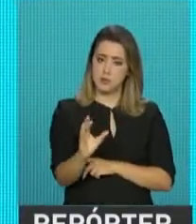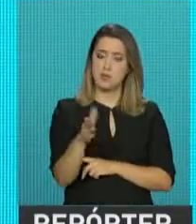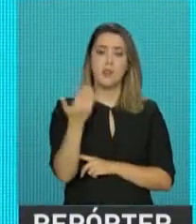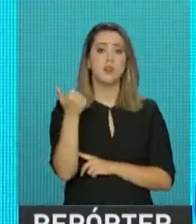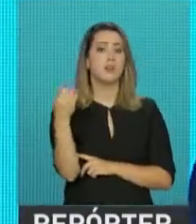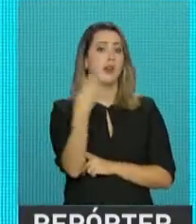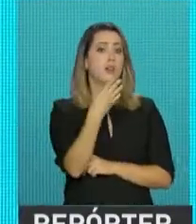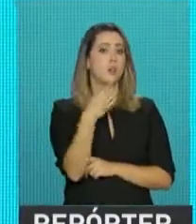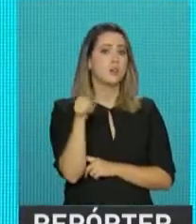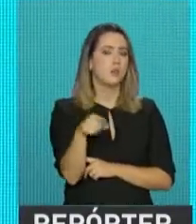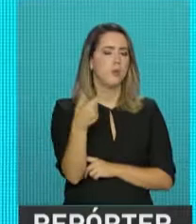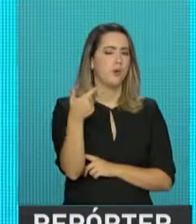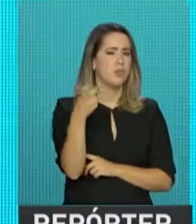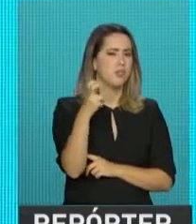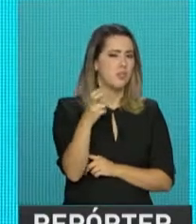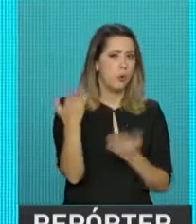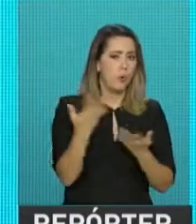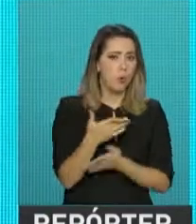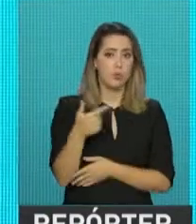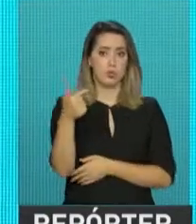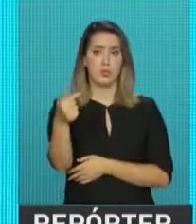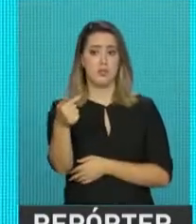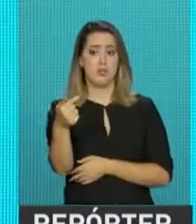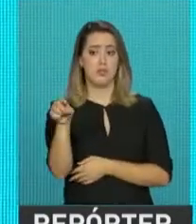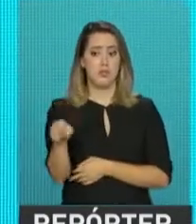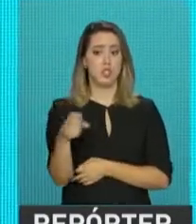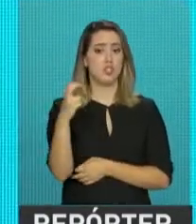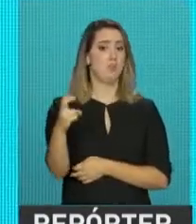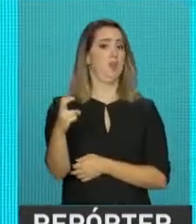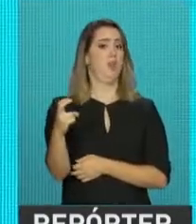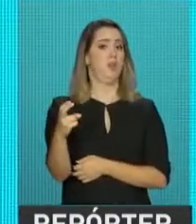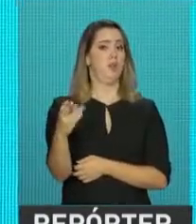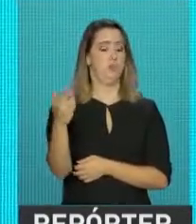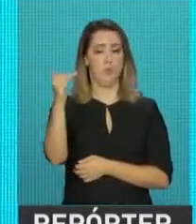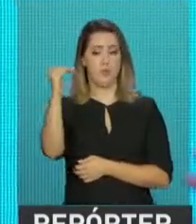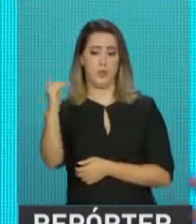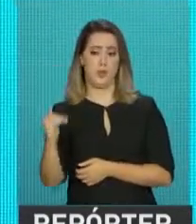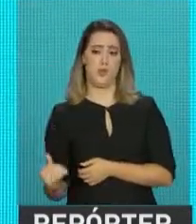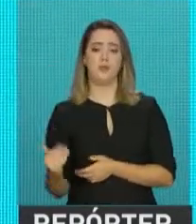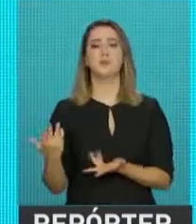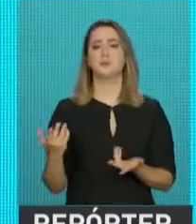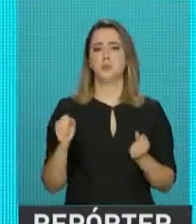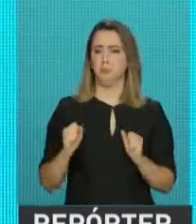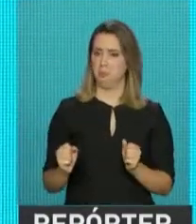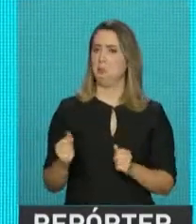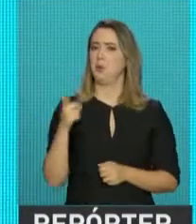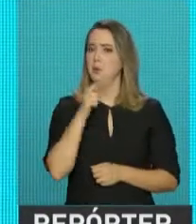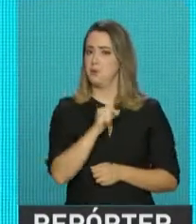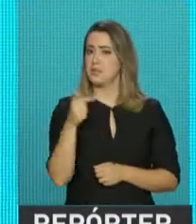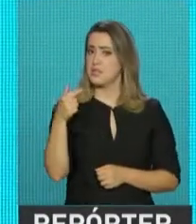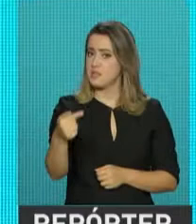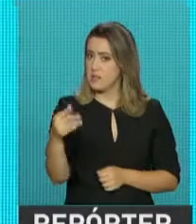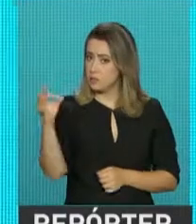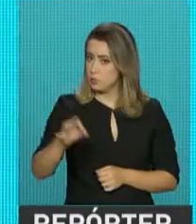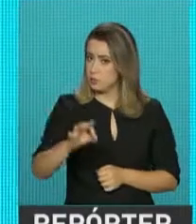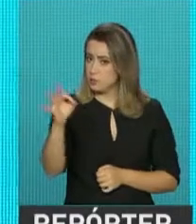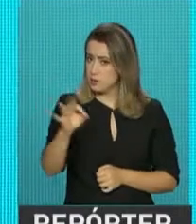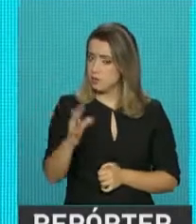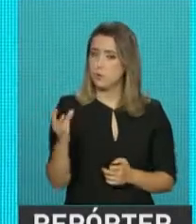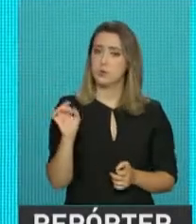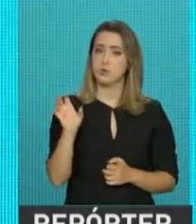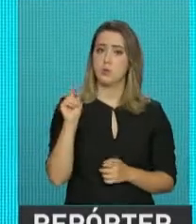hoje está em 7 e meio lá podemos chegar disse os analistas a 7% ao final